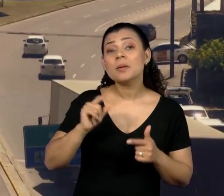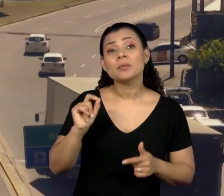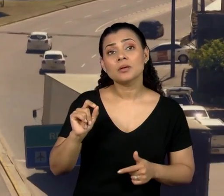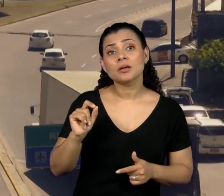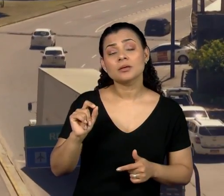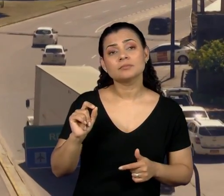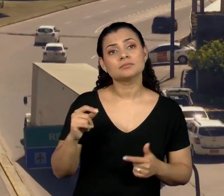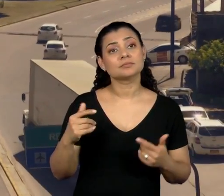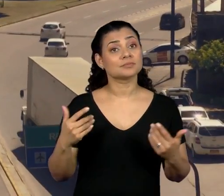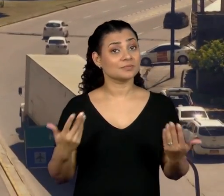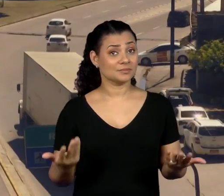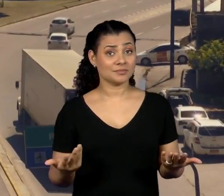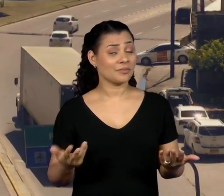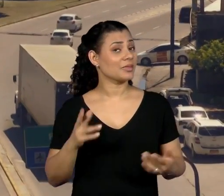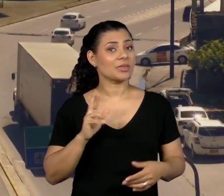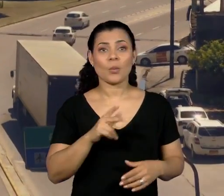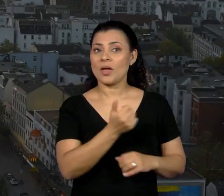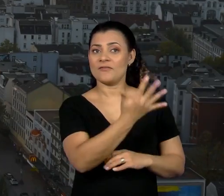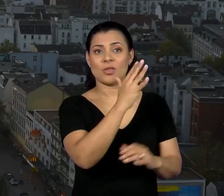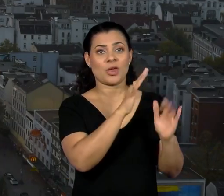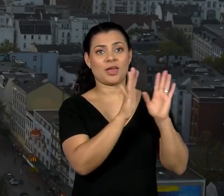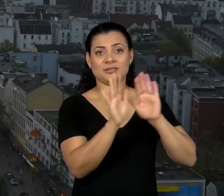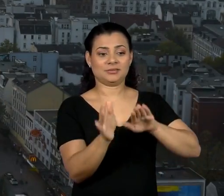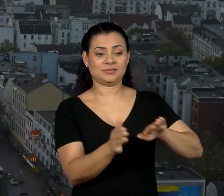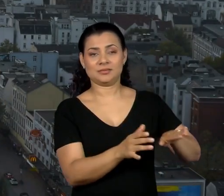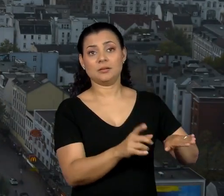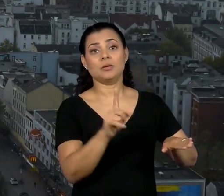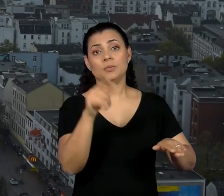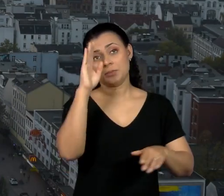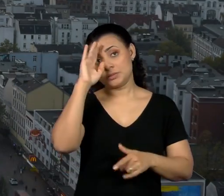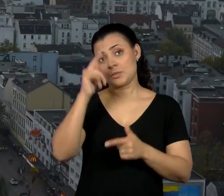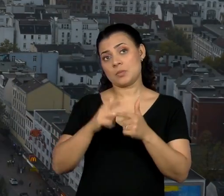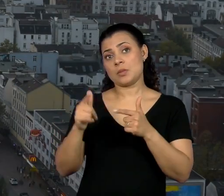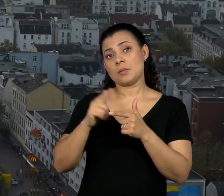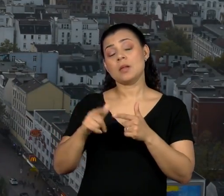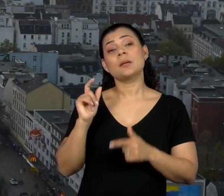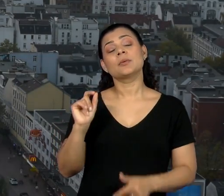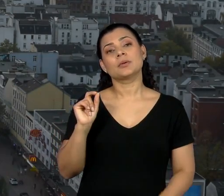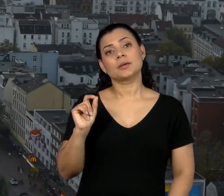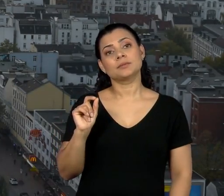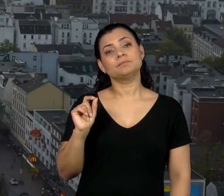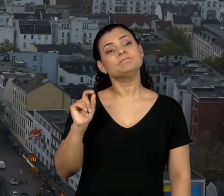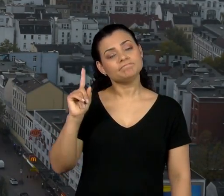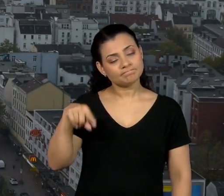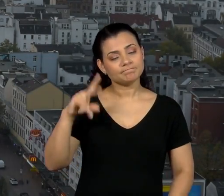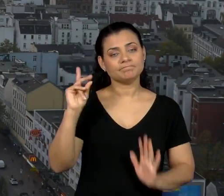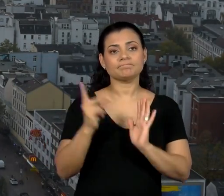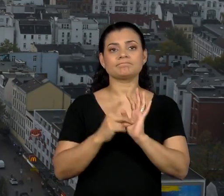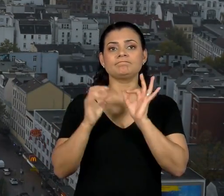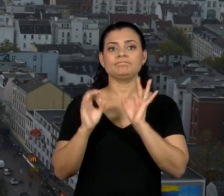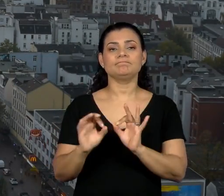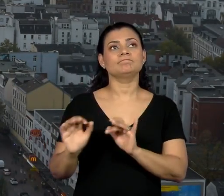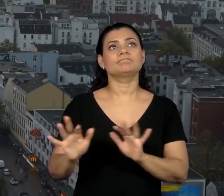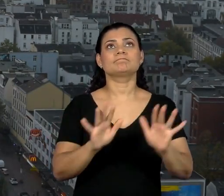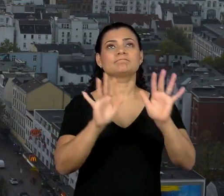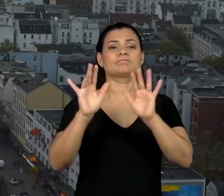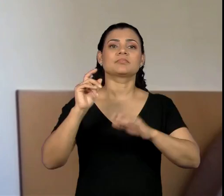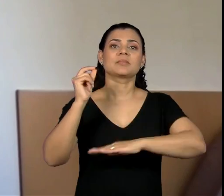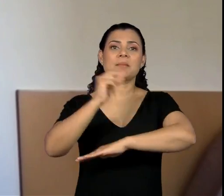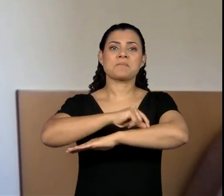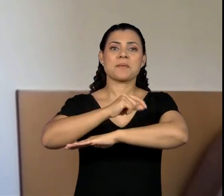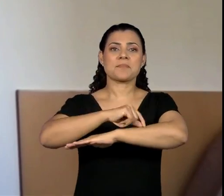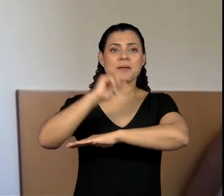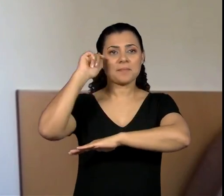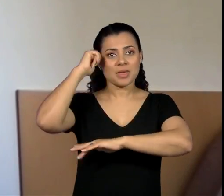não está nas florestas. A raiz do problema está realmente nos combustíveis